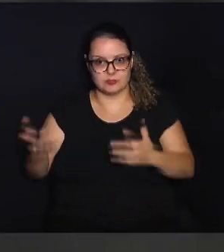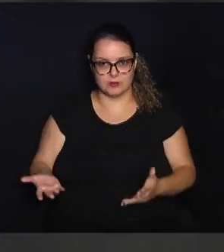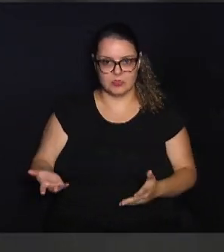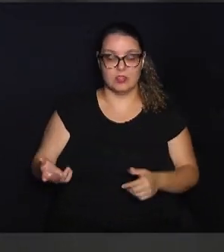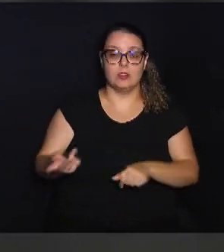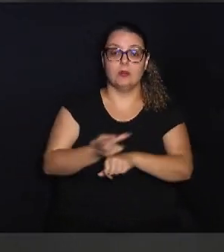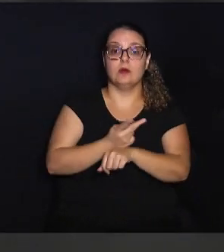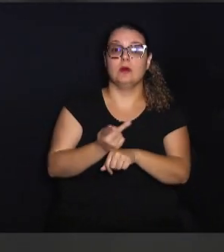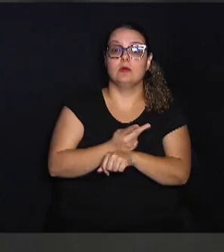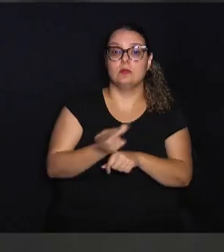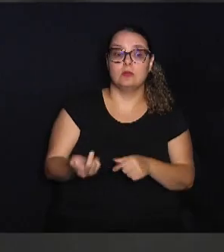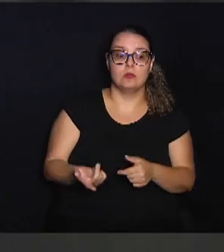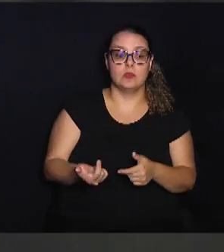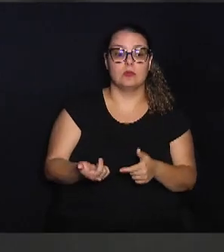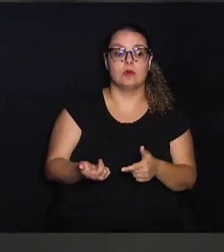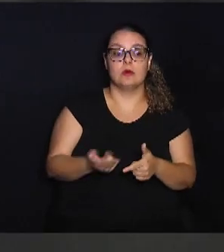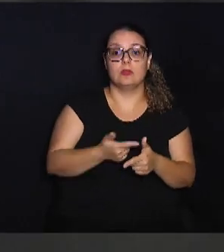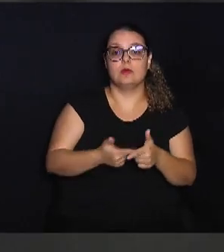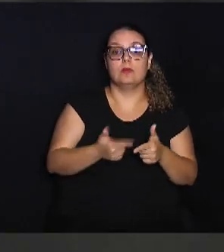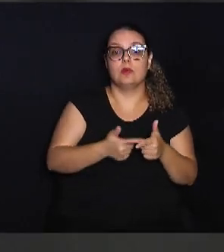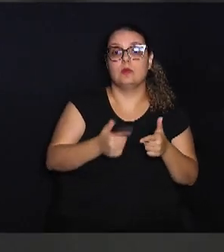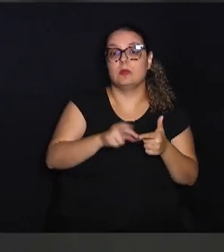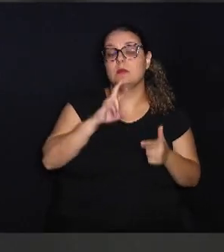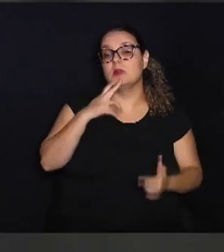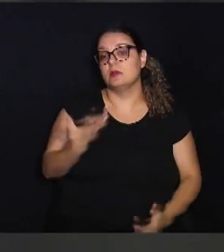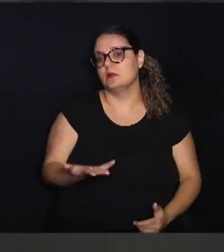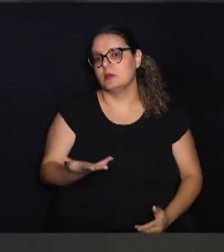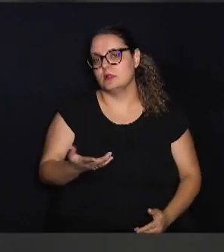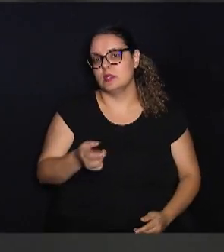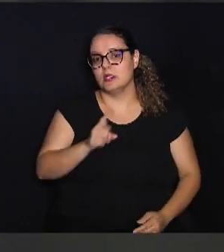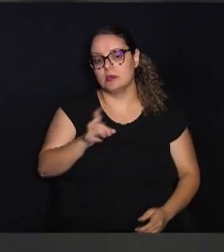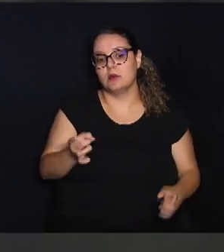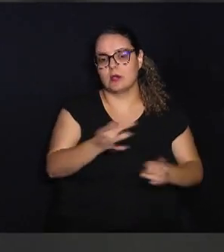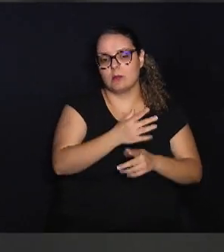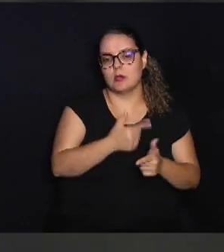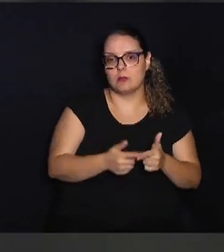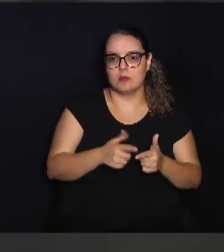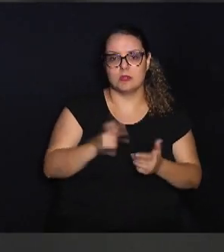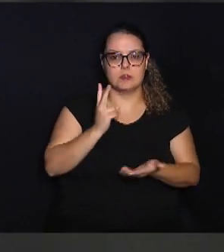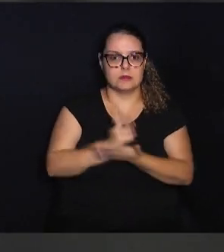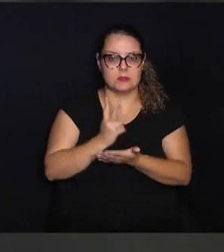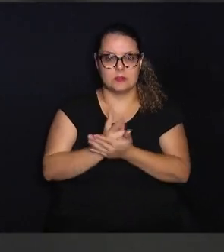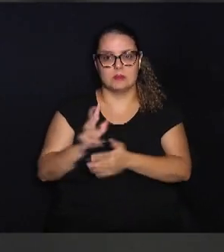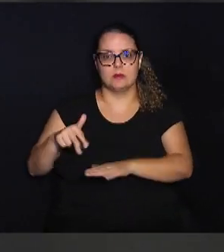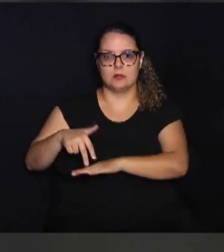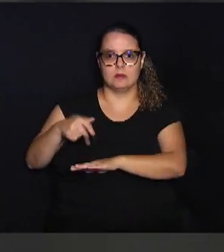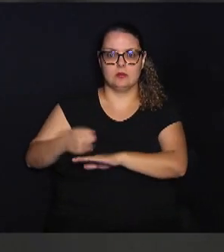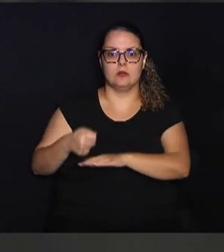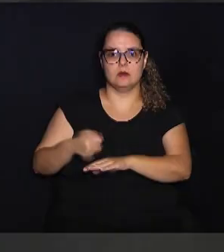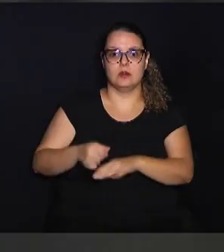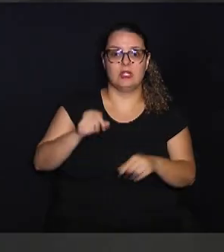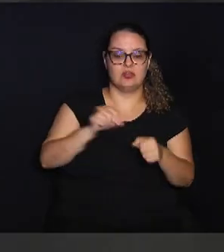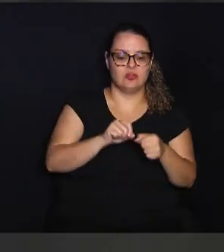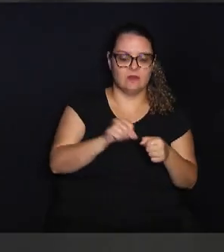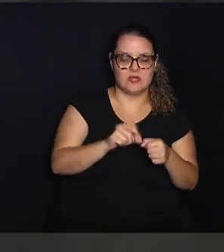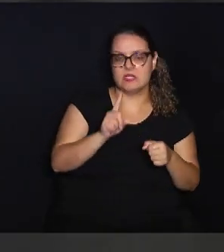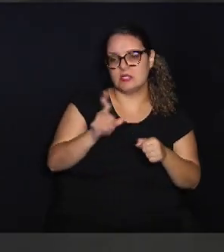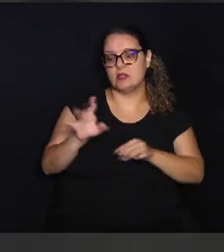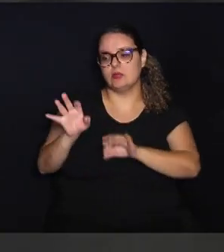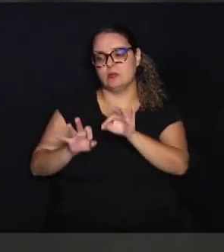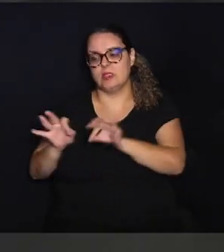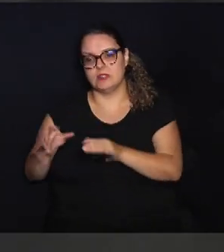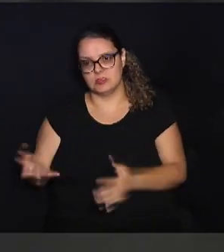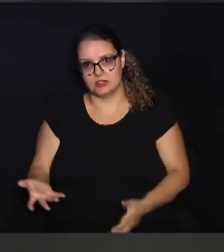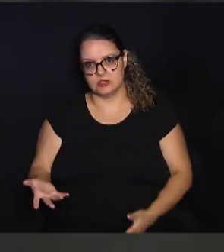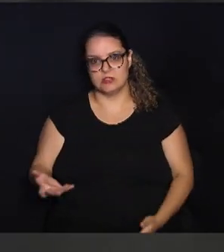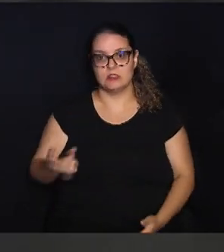prejuízo, né? Então eu sempre sempre falei aqui na tribuna, inclusive, Campinas é a cidade do fazejamento, não do planejamento. E eu,